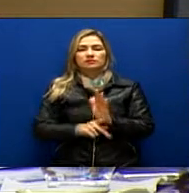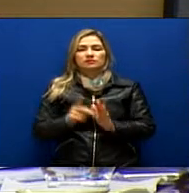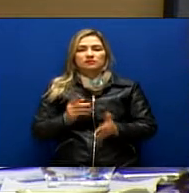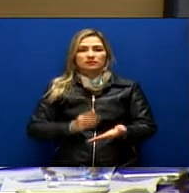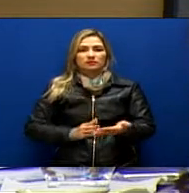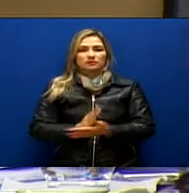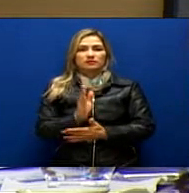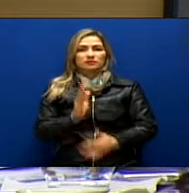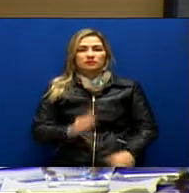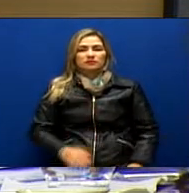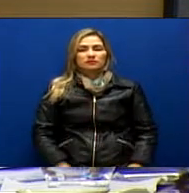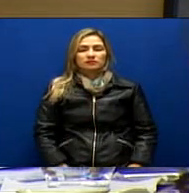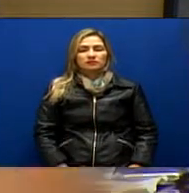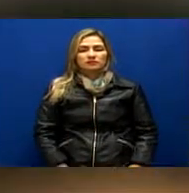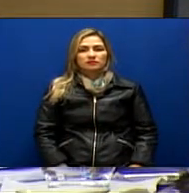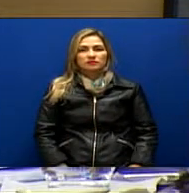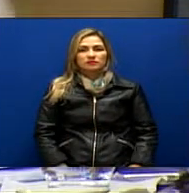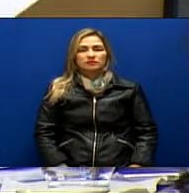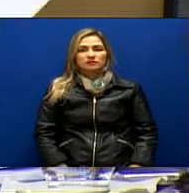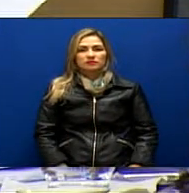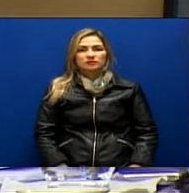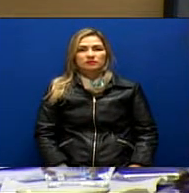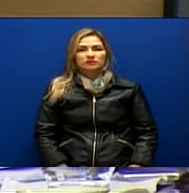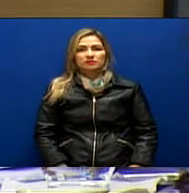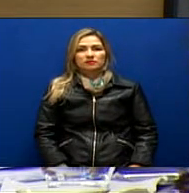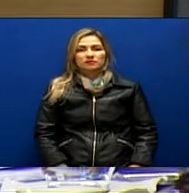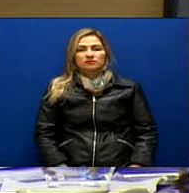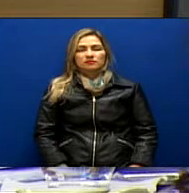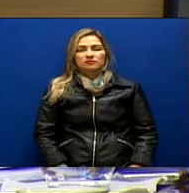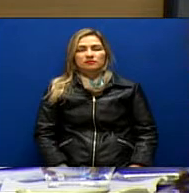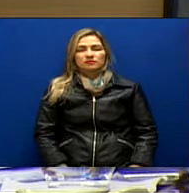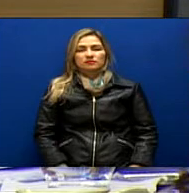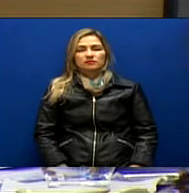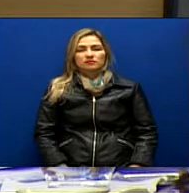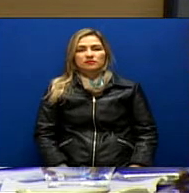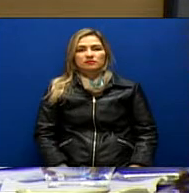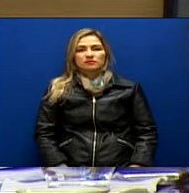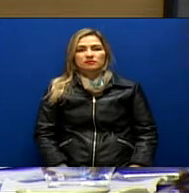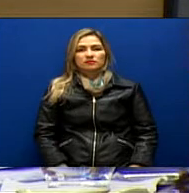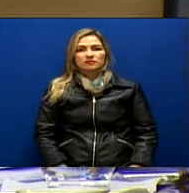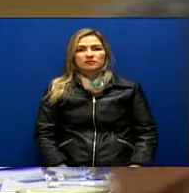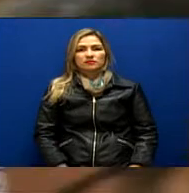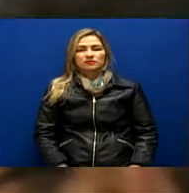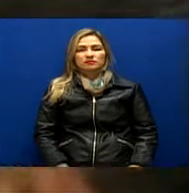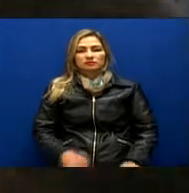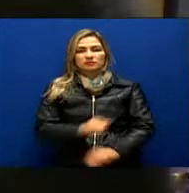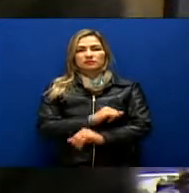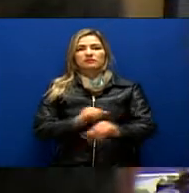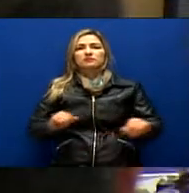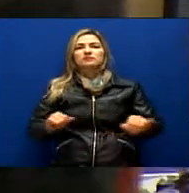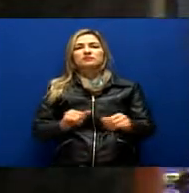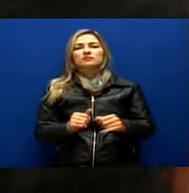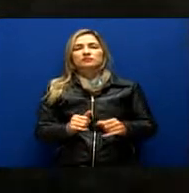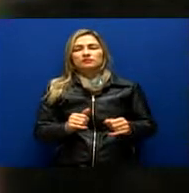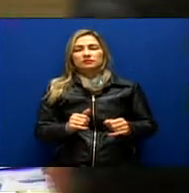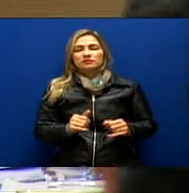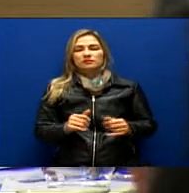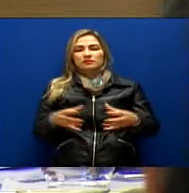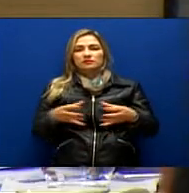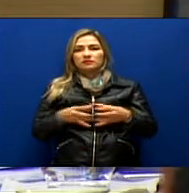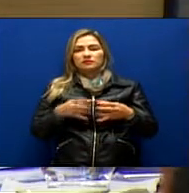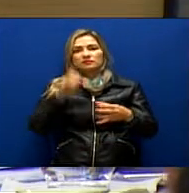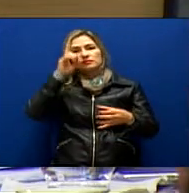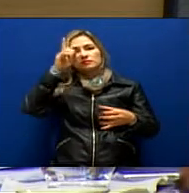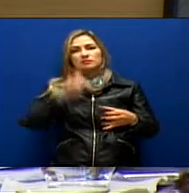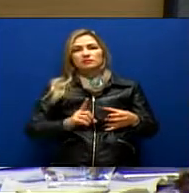Eu quero aproveitar, senhor presidente, colocar aí, avisar, né, os diretores, os inspetores de alunos que estão aqui. Vai